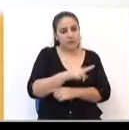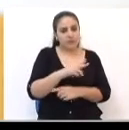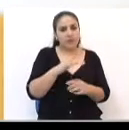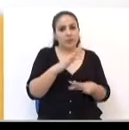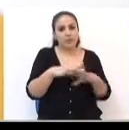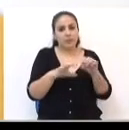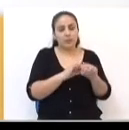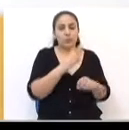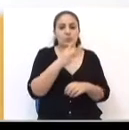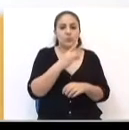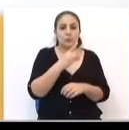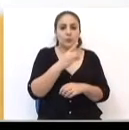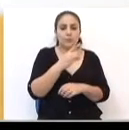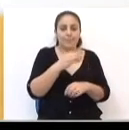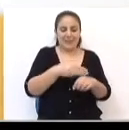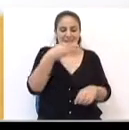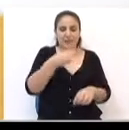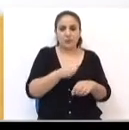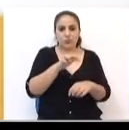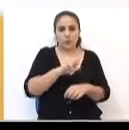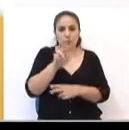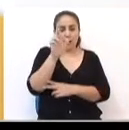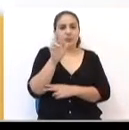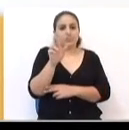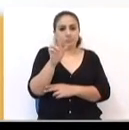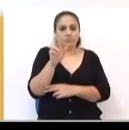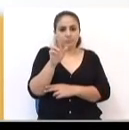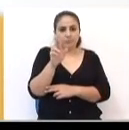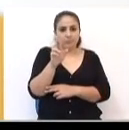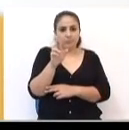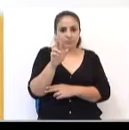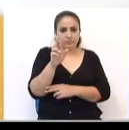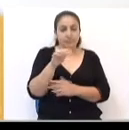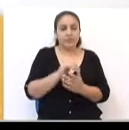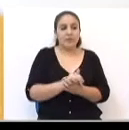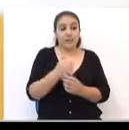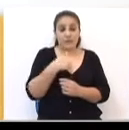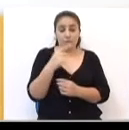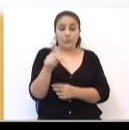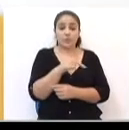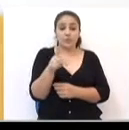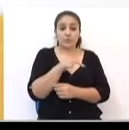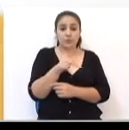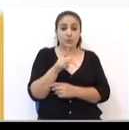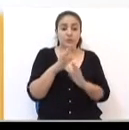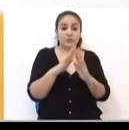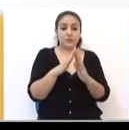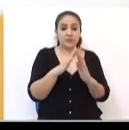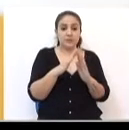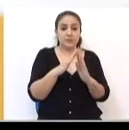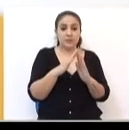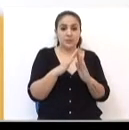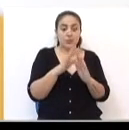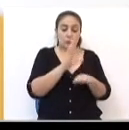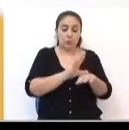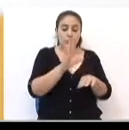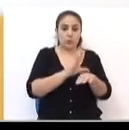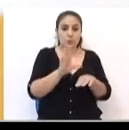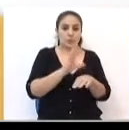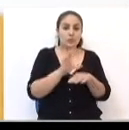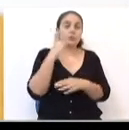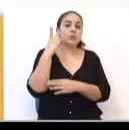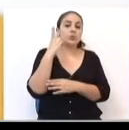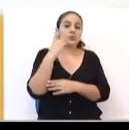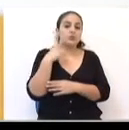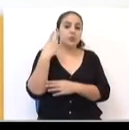também pela Universidade Federal do Rio Grande do Sul. Isso me concedeu a possibilidade de me tornar professor nos cursos de Direito das faculdades IMED e João